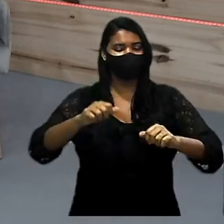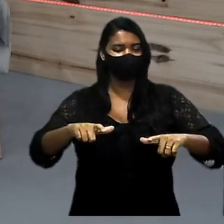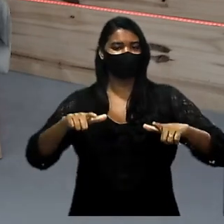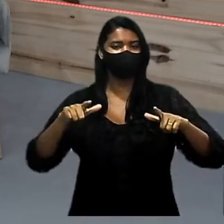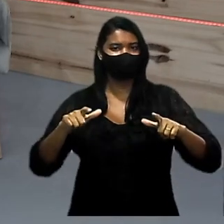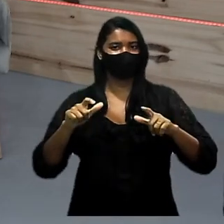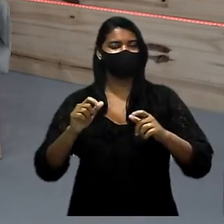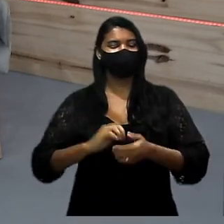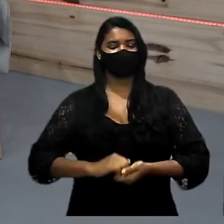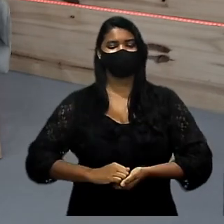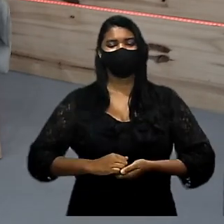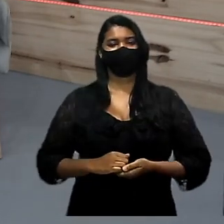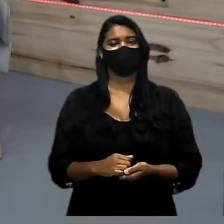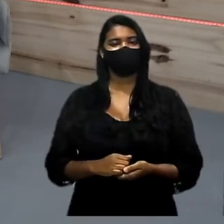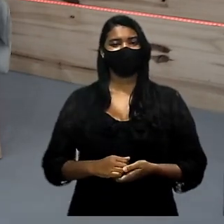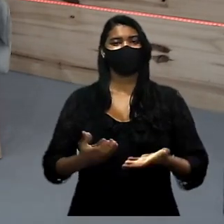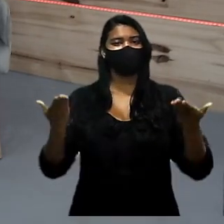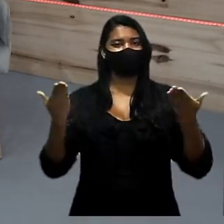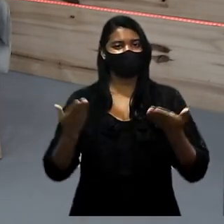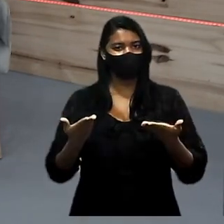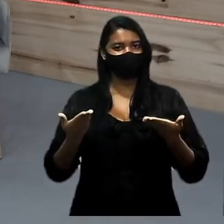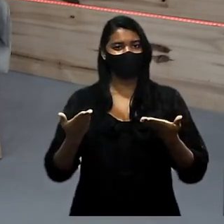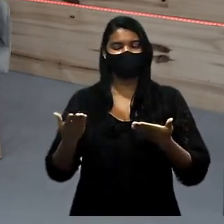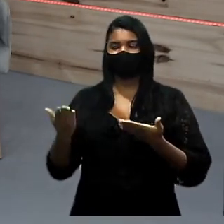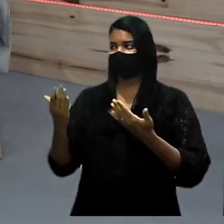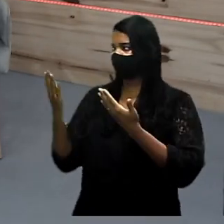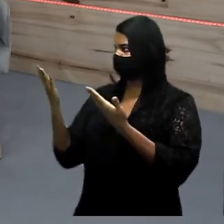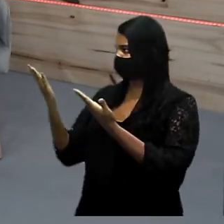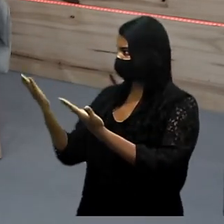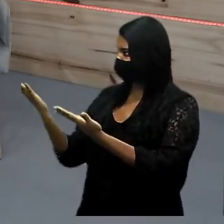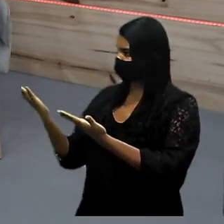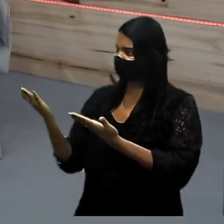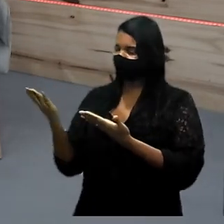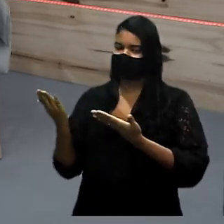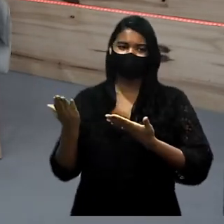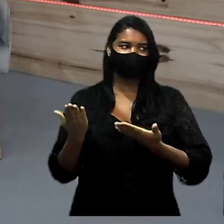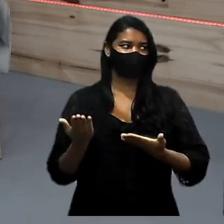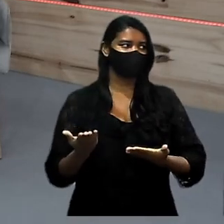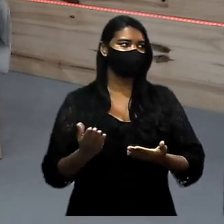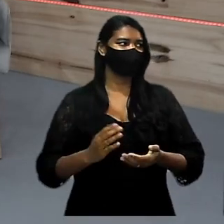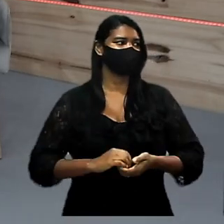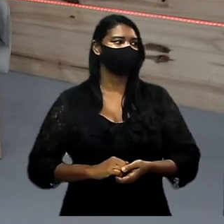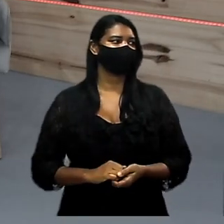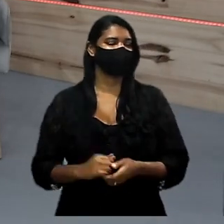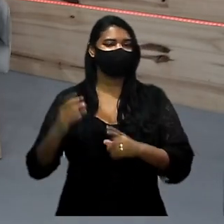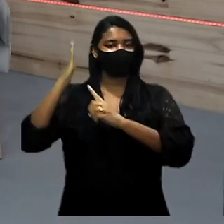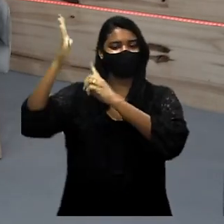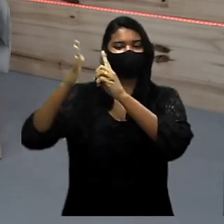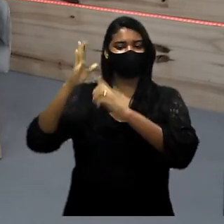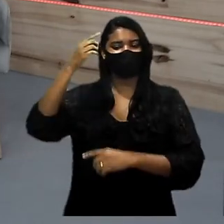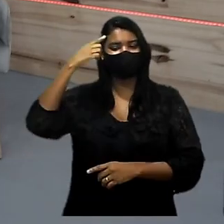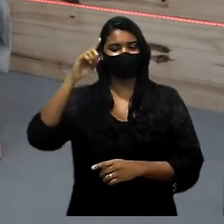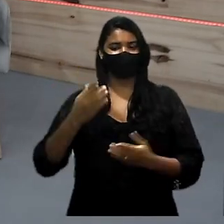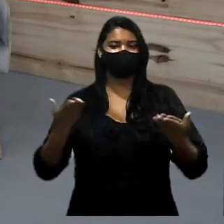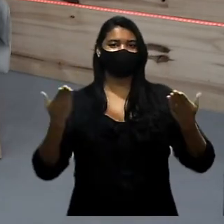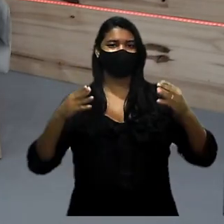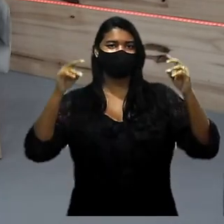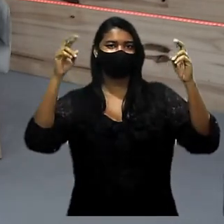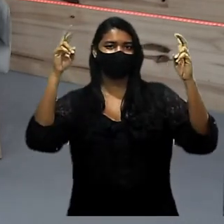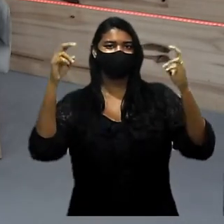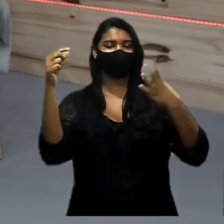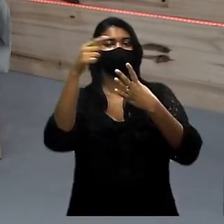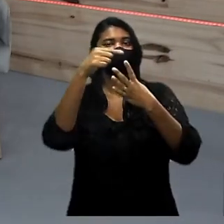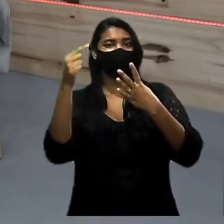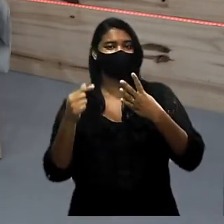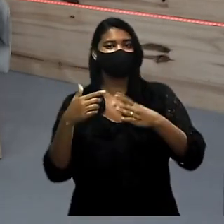certificado, beleza? Hoje estamos com o nosso convidado para a palestra do dia, que a nossa temática é o